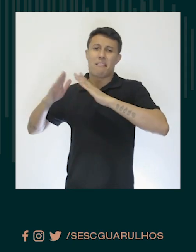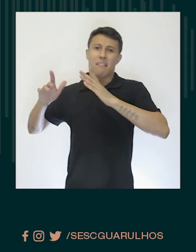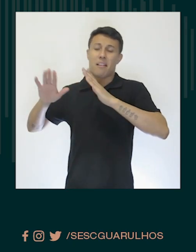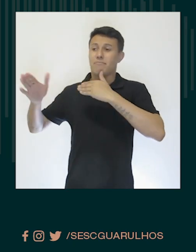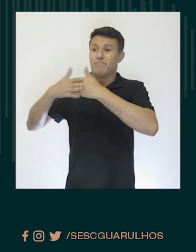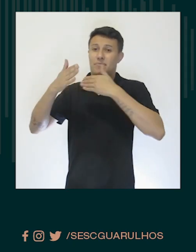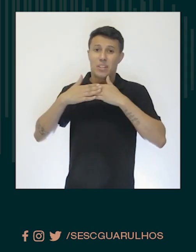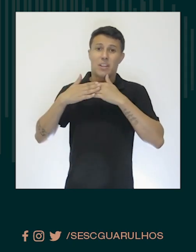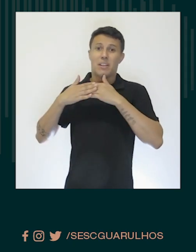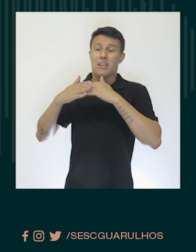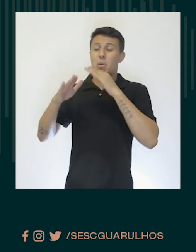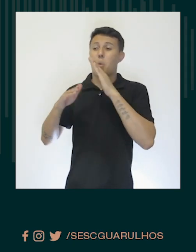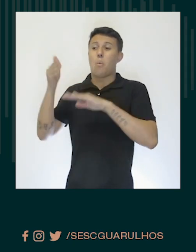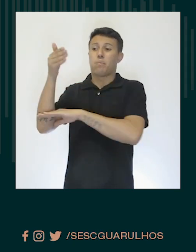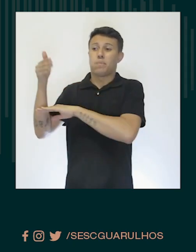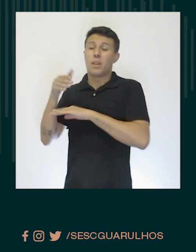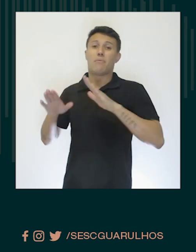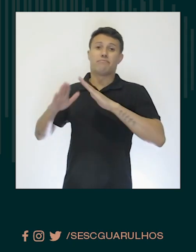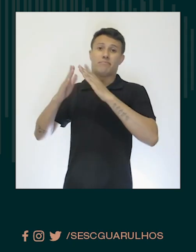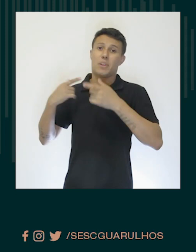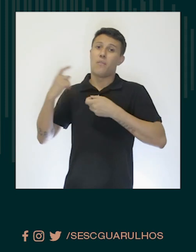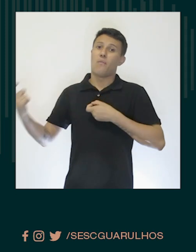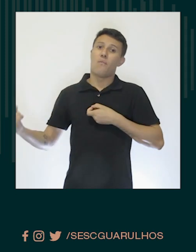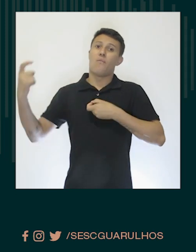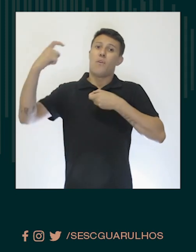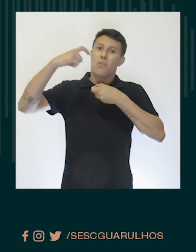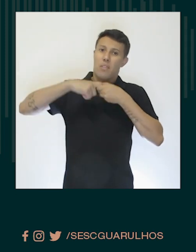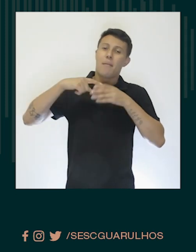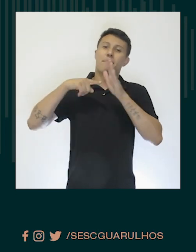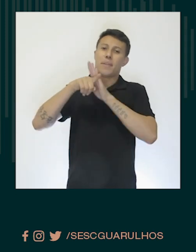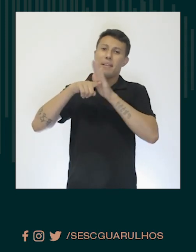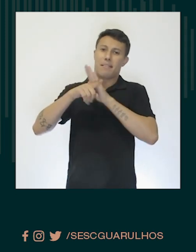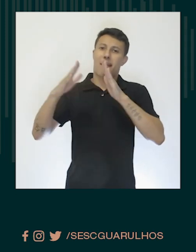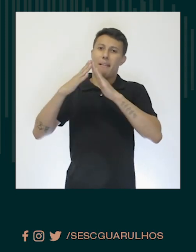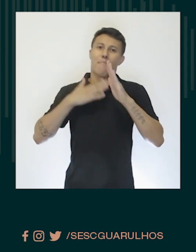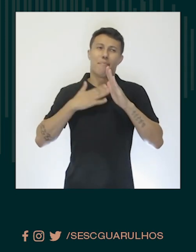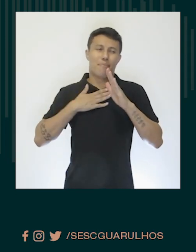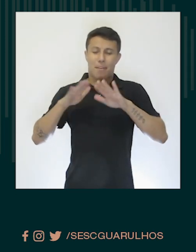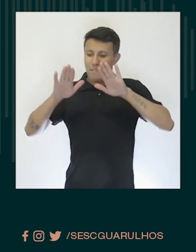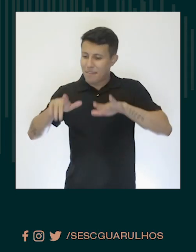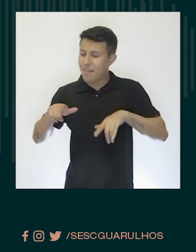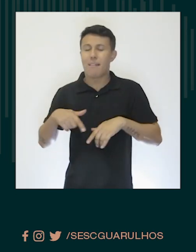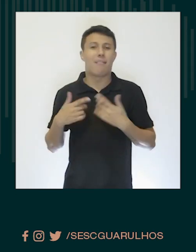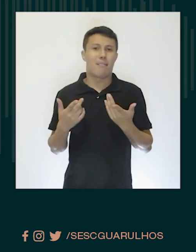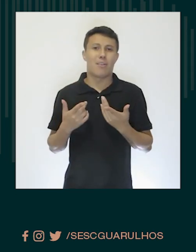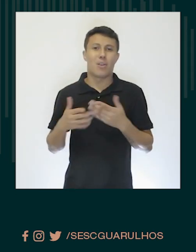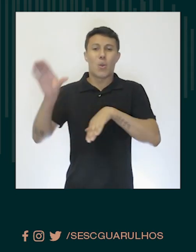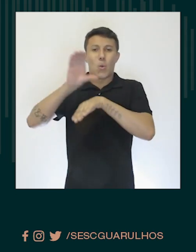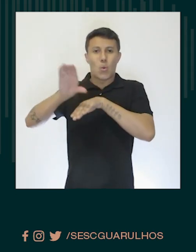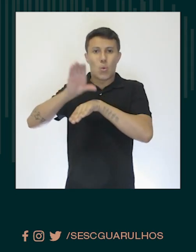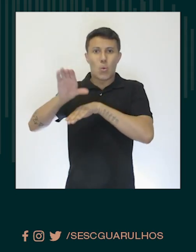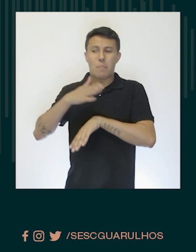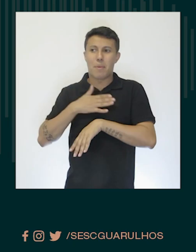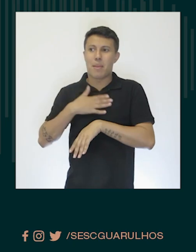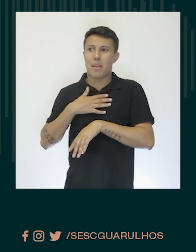alojamento também fechou durante esse período, então eu tive que voltar toda a minha pesquisa para dentro de casa, e o curso